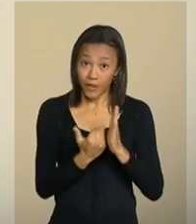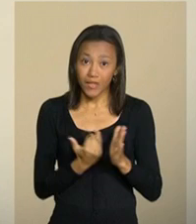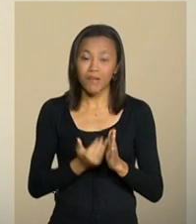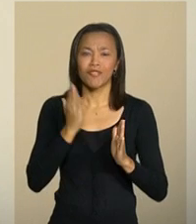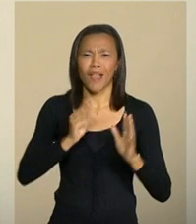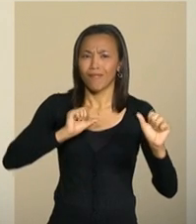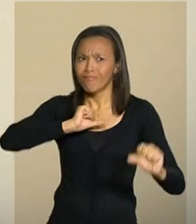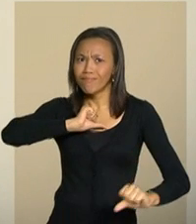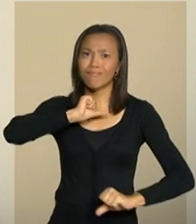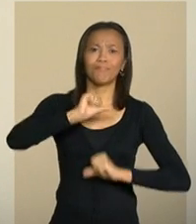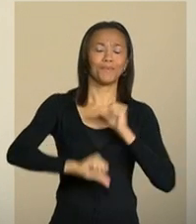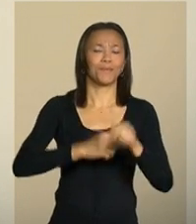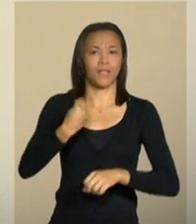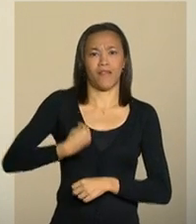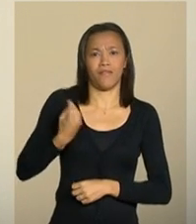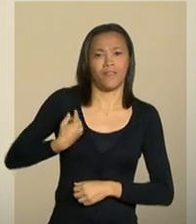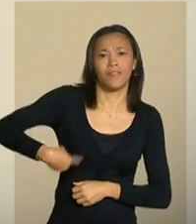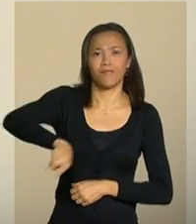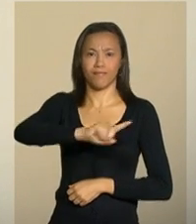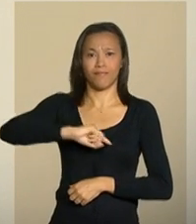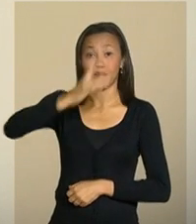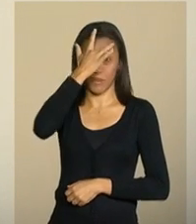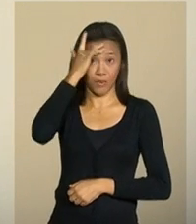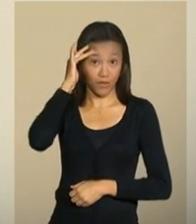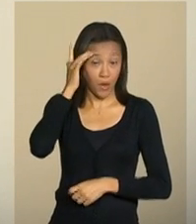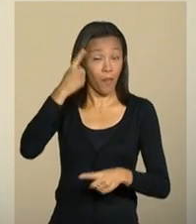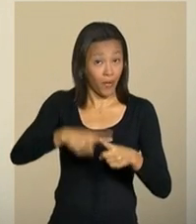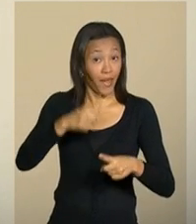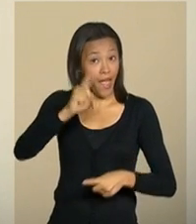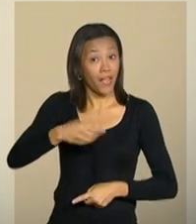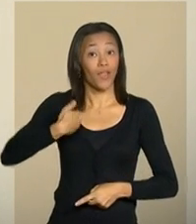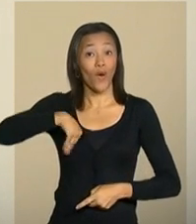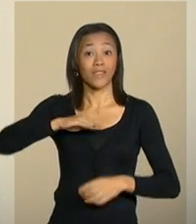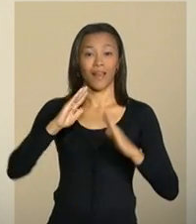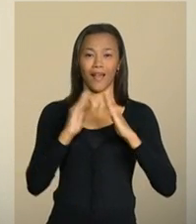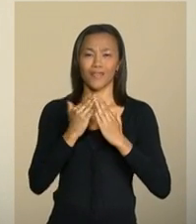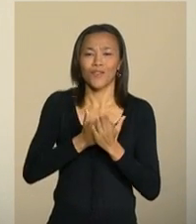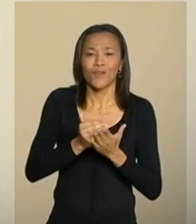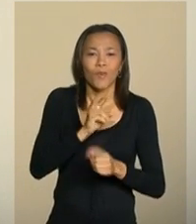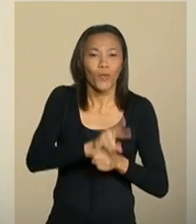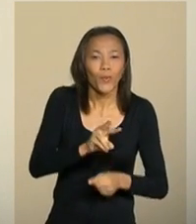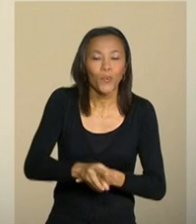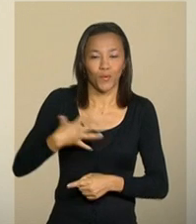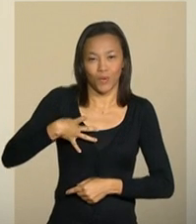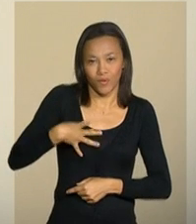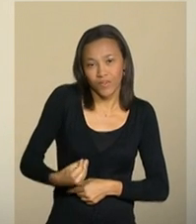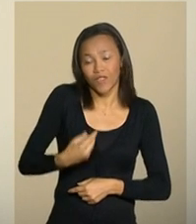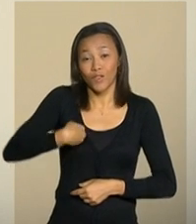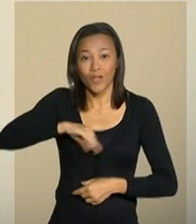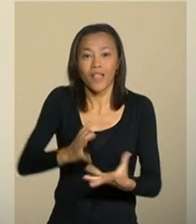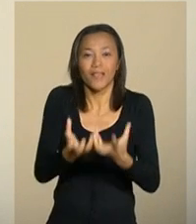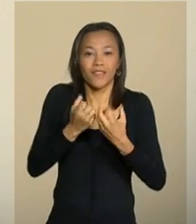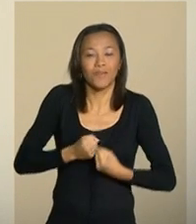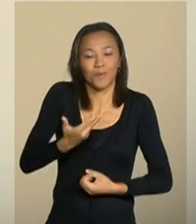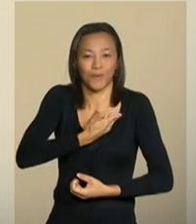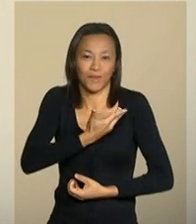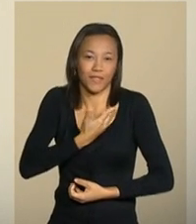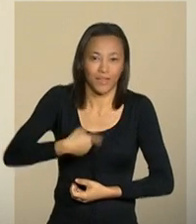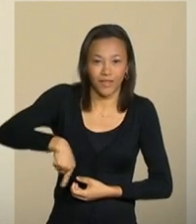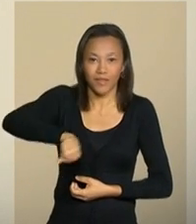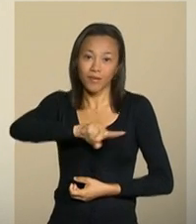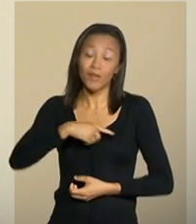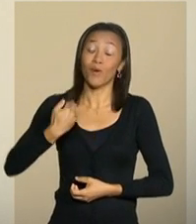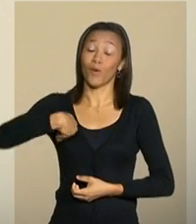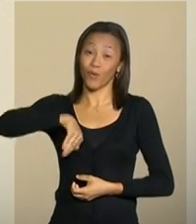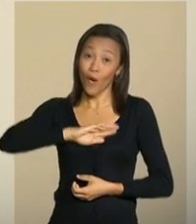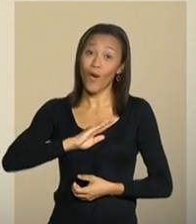Está transformando a vida das pessoas porque é na nossa casa Que Nós criamos os filhos nós recebemos os amigos